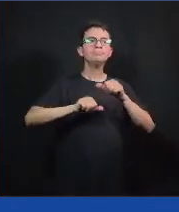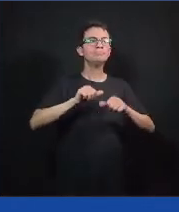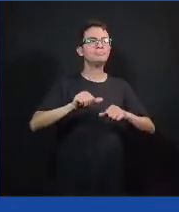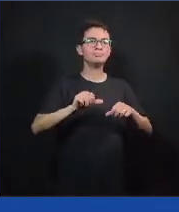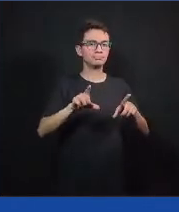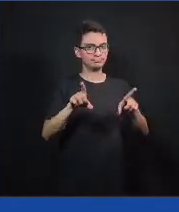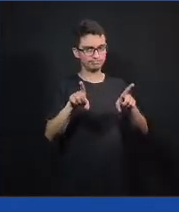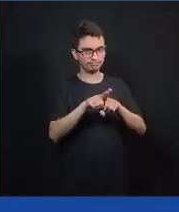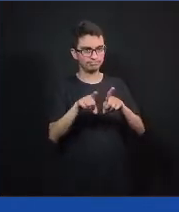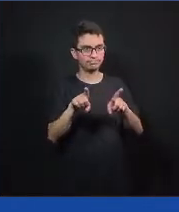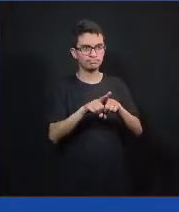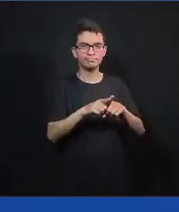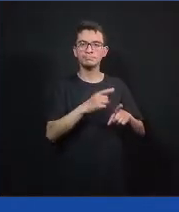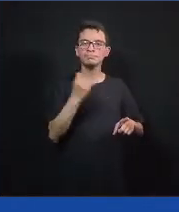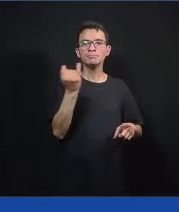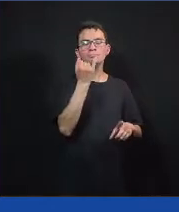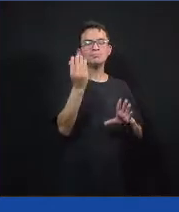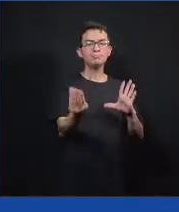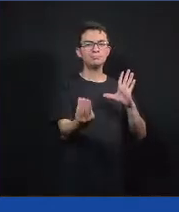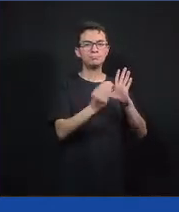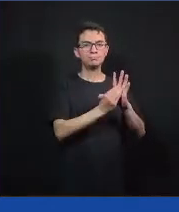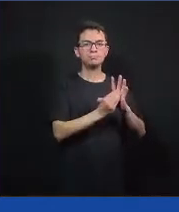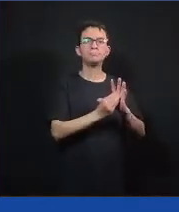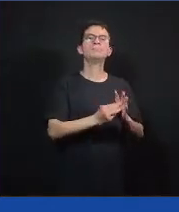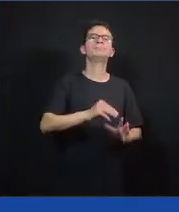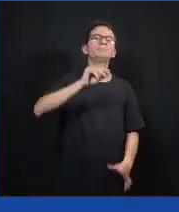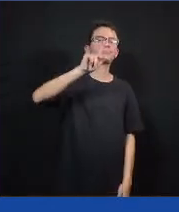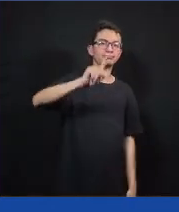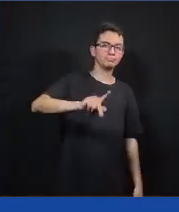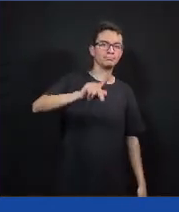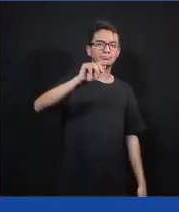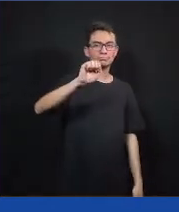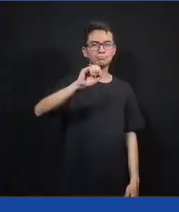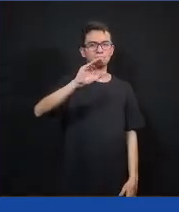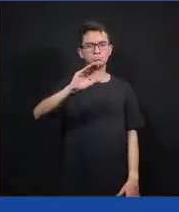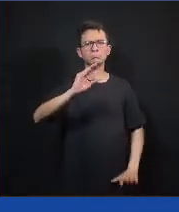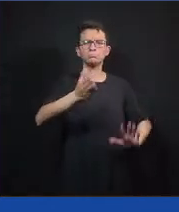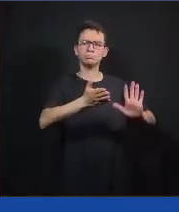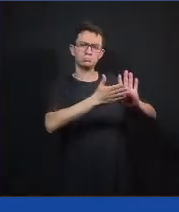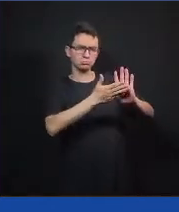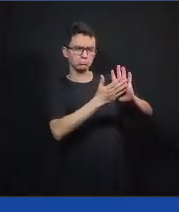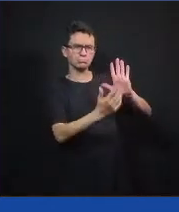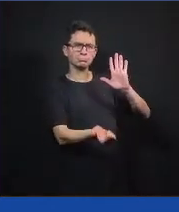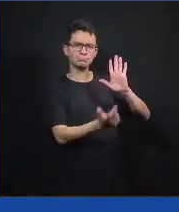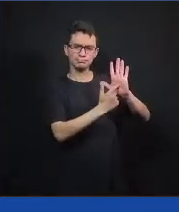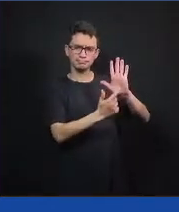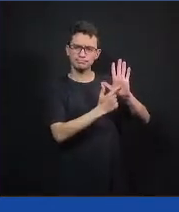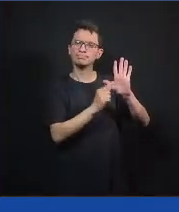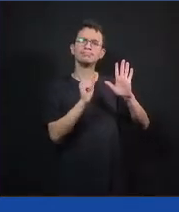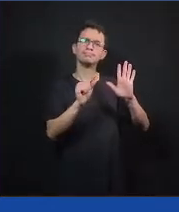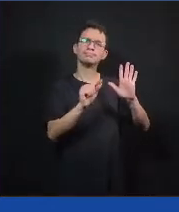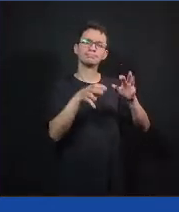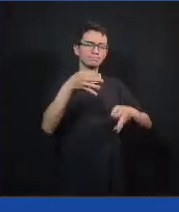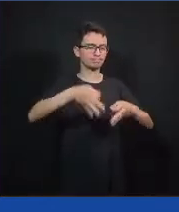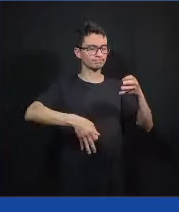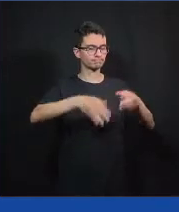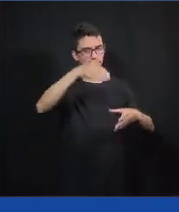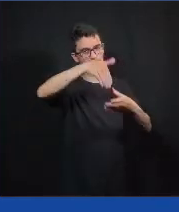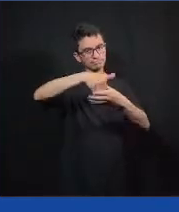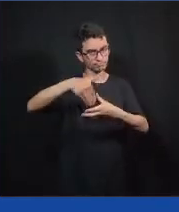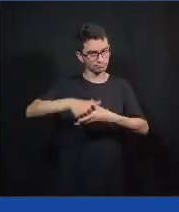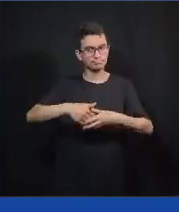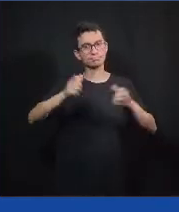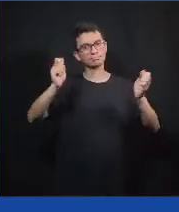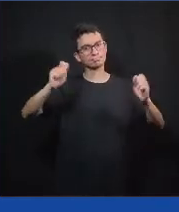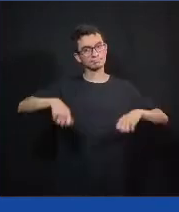aspecto que consta na PEC, é que a proposta, ela delega à Justiça Eleitoral a prerrogativa, a possibilidade de adiar